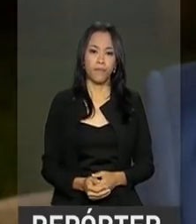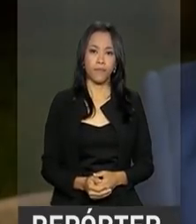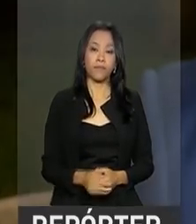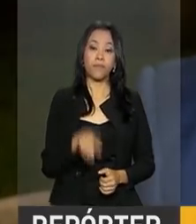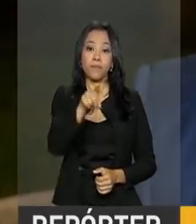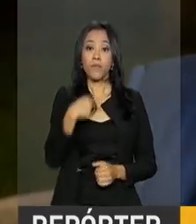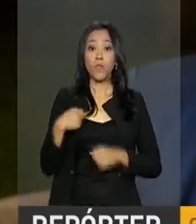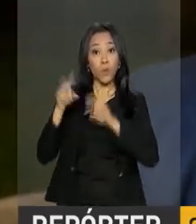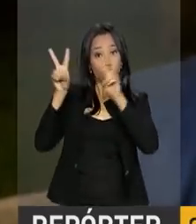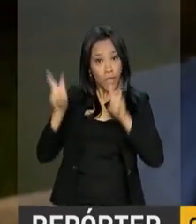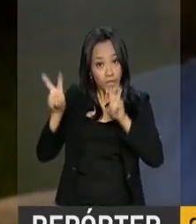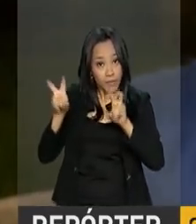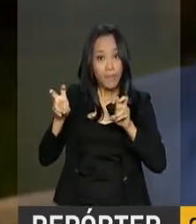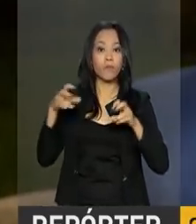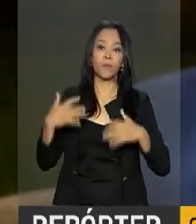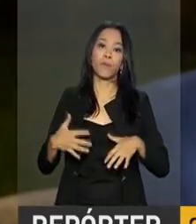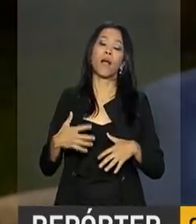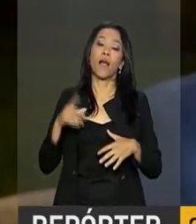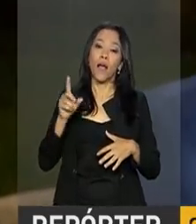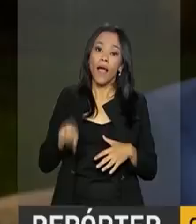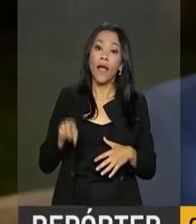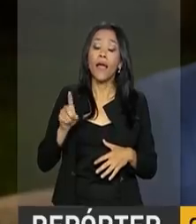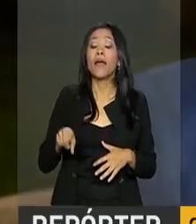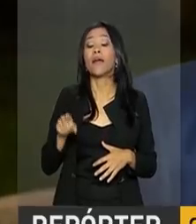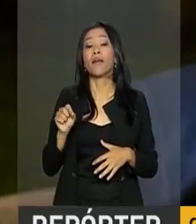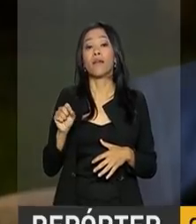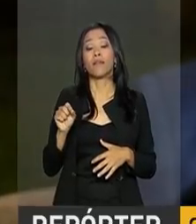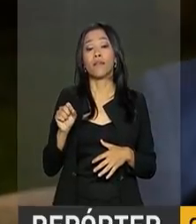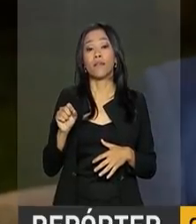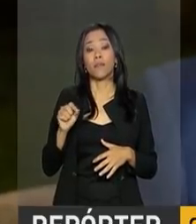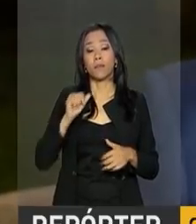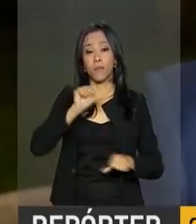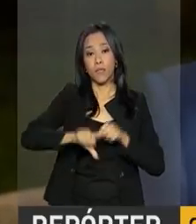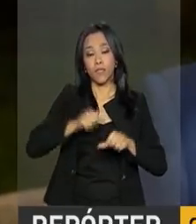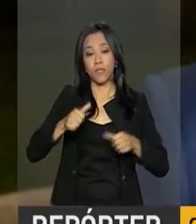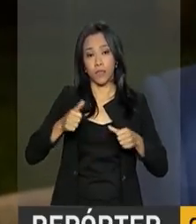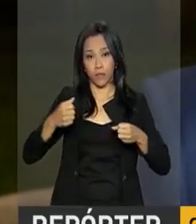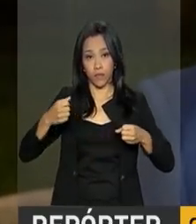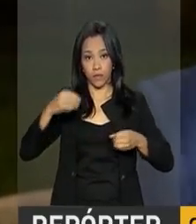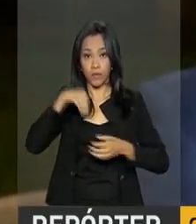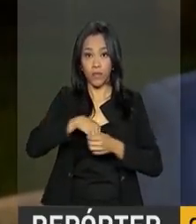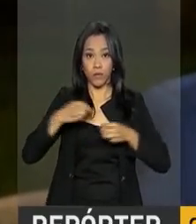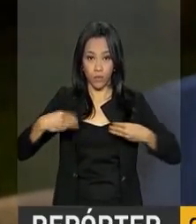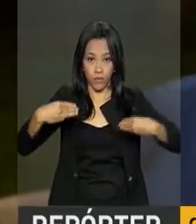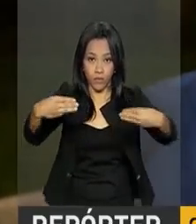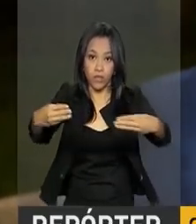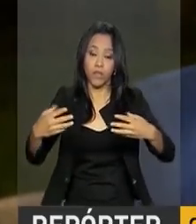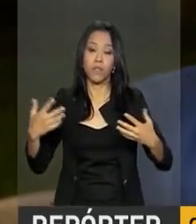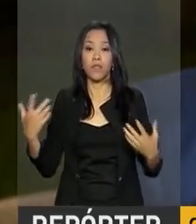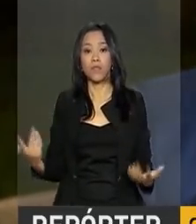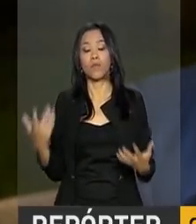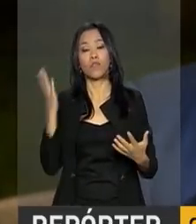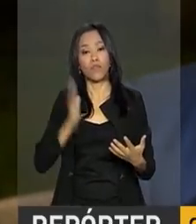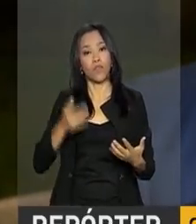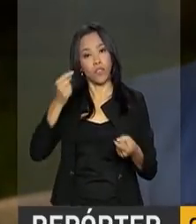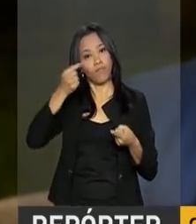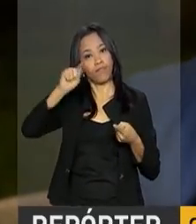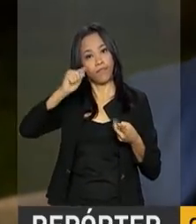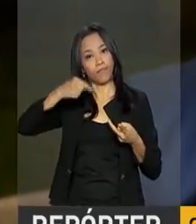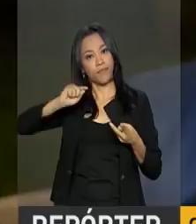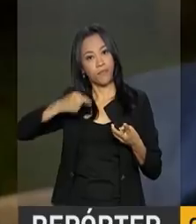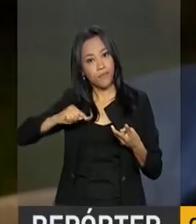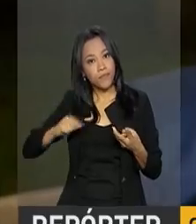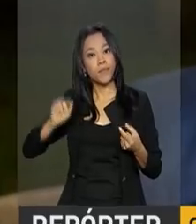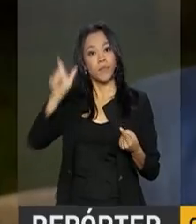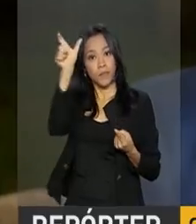O assunto preponderante foi a reforma ministerial, tá? E ficou definido, então, que o nosso